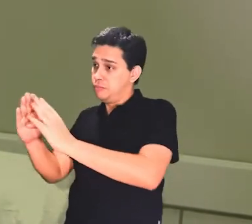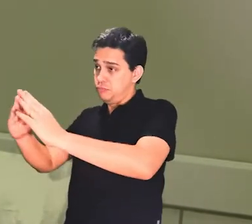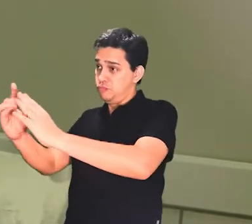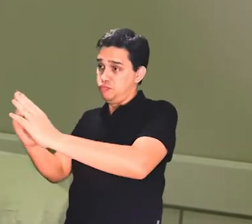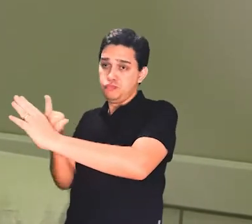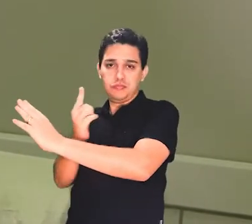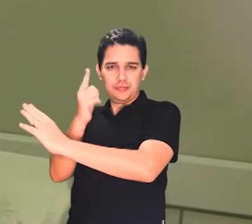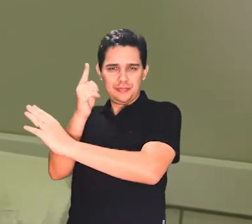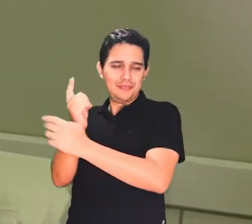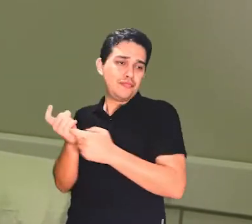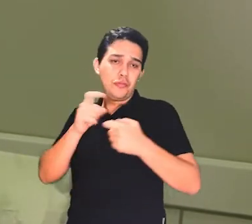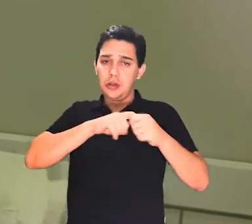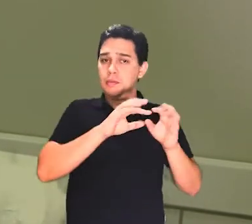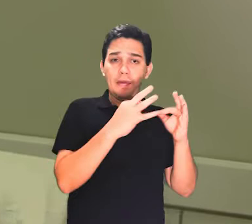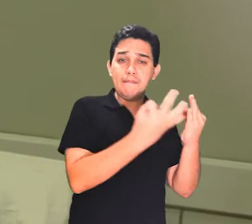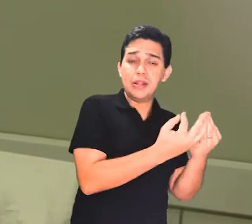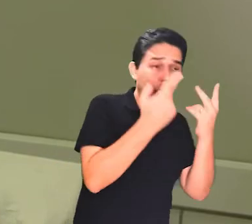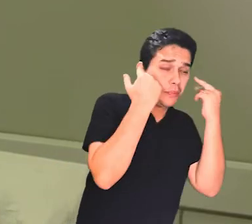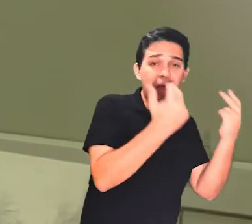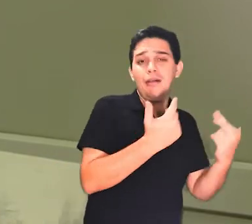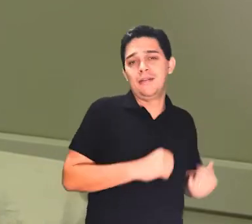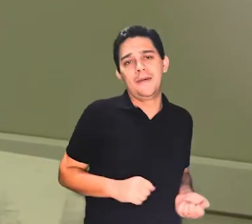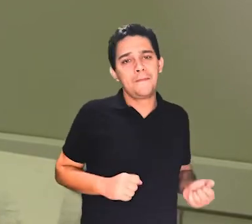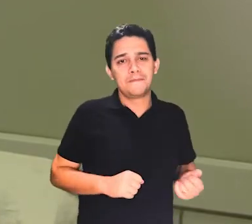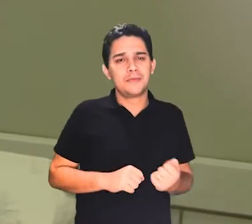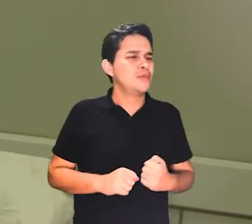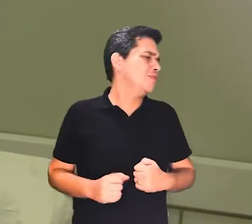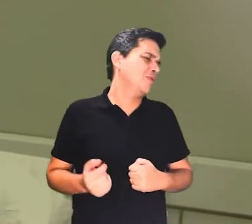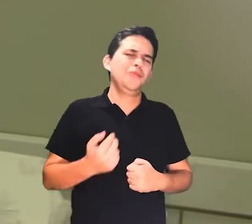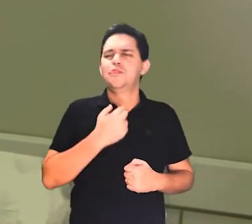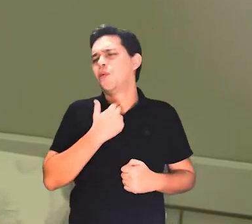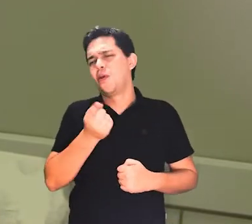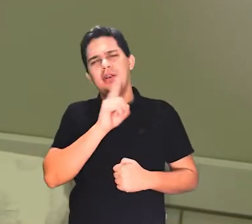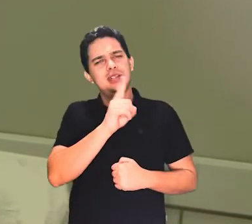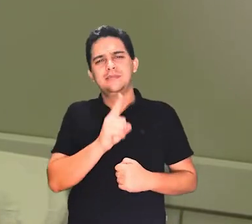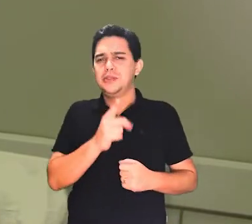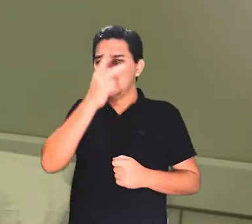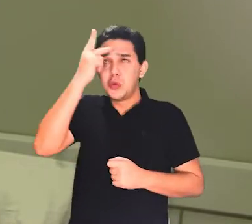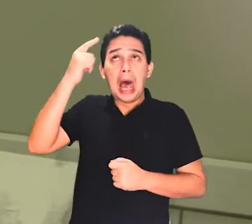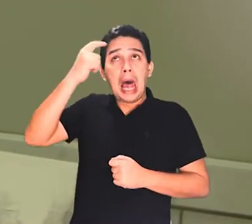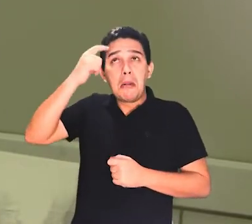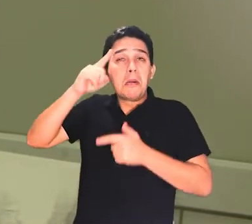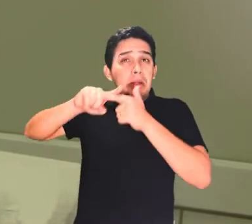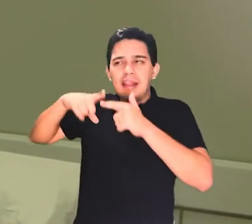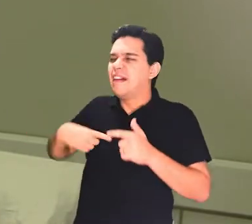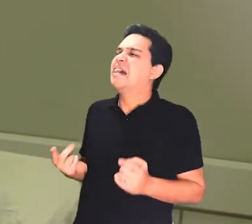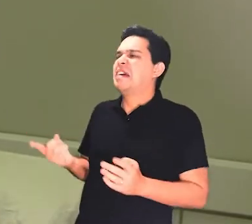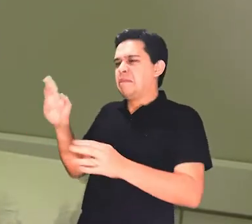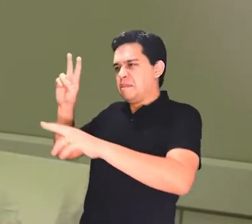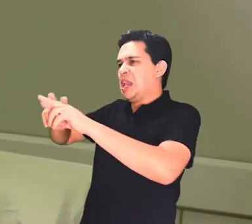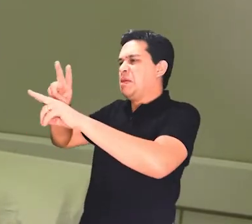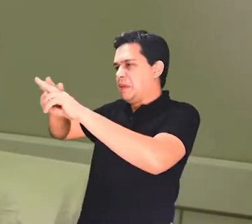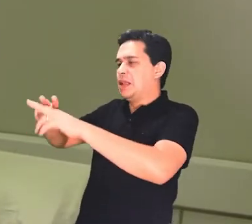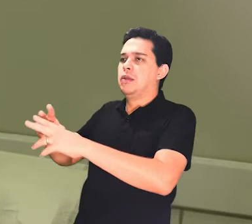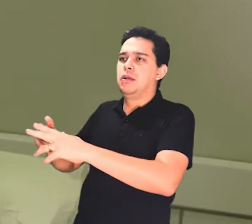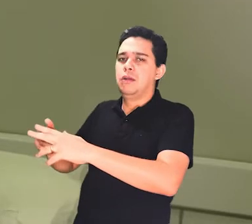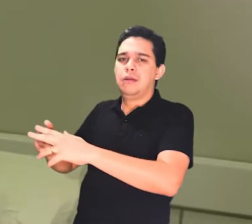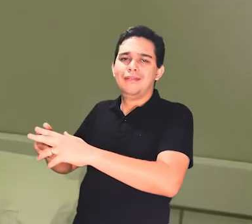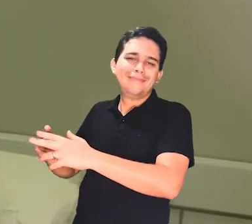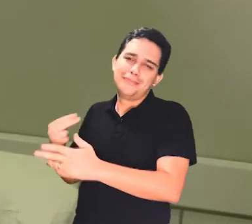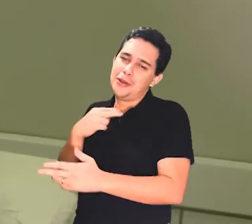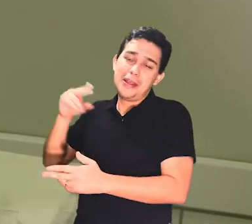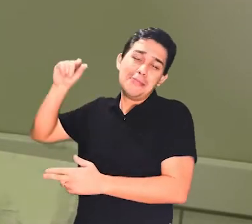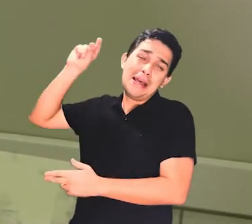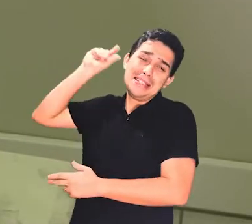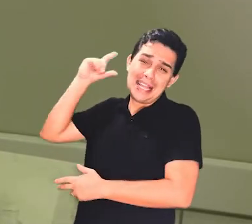para a vida normal. Então, ninguém tem que ficar trancafiado nessas instituições como acontecia antigamente. Então, isso é